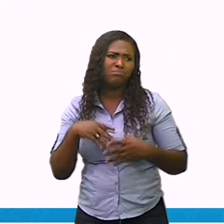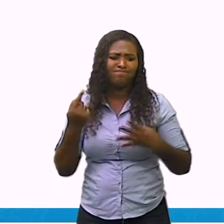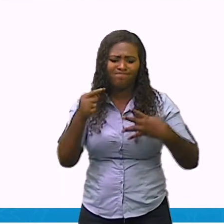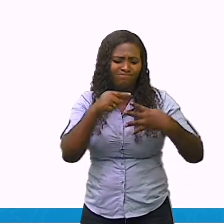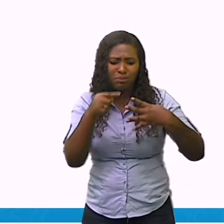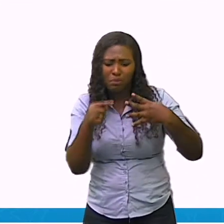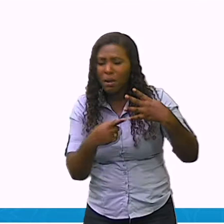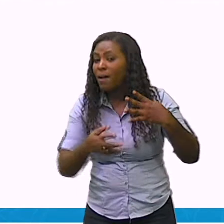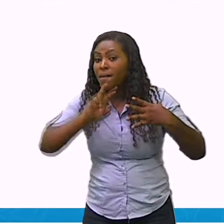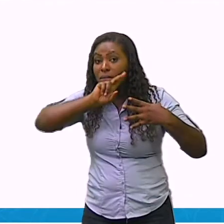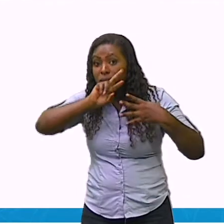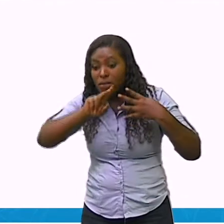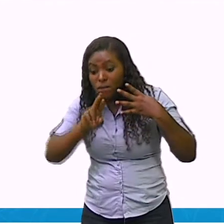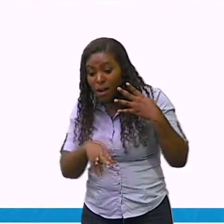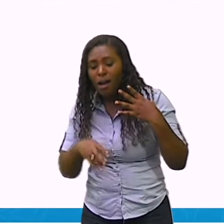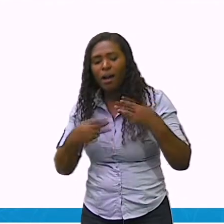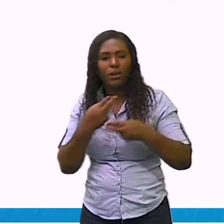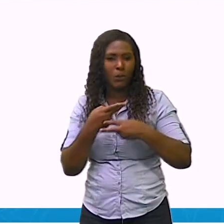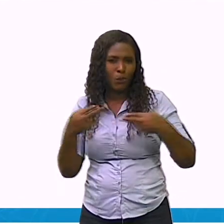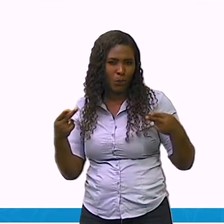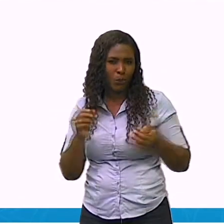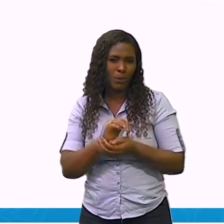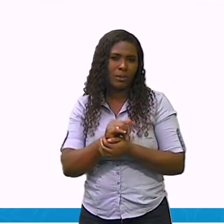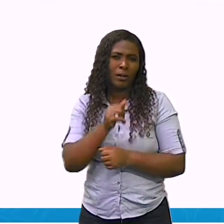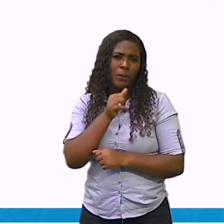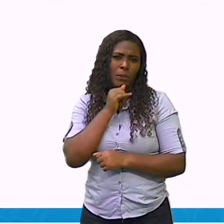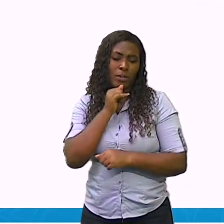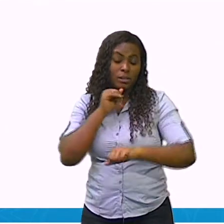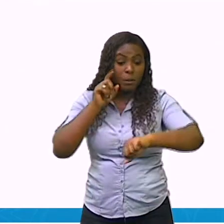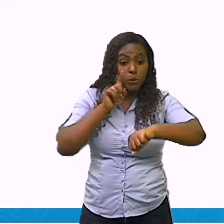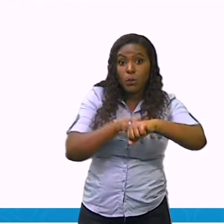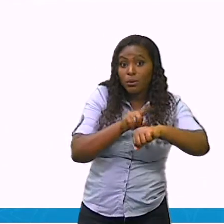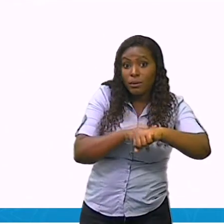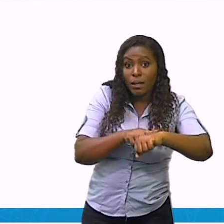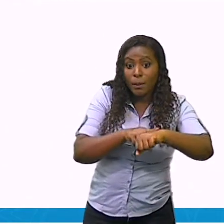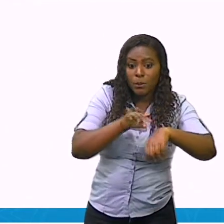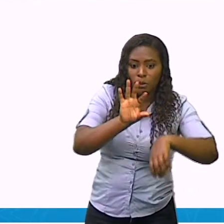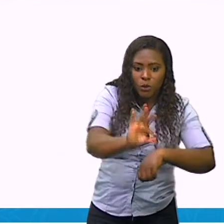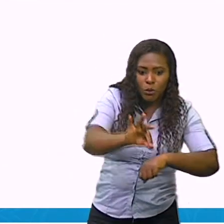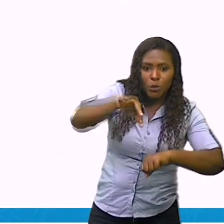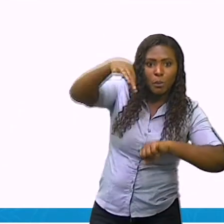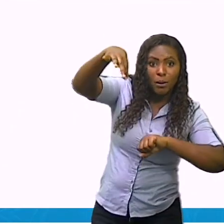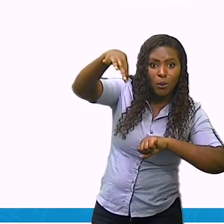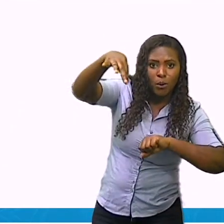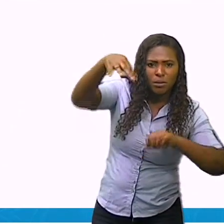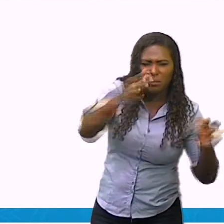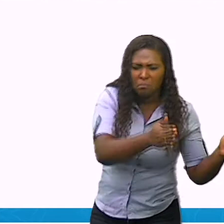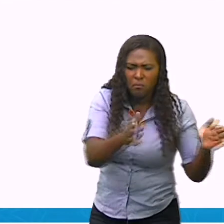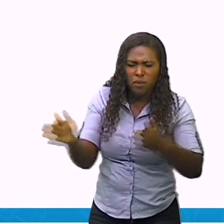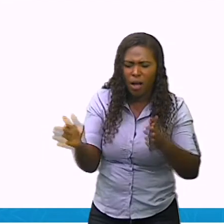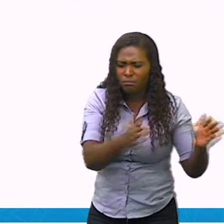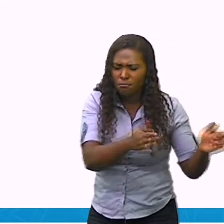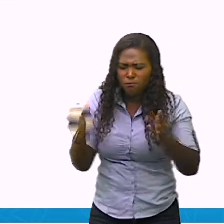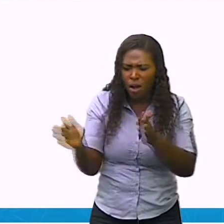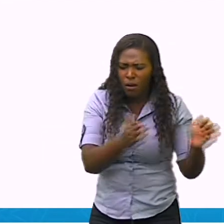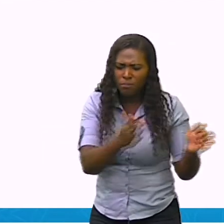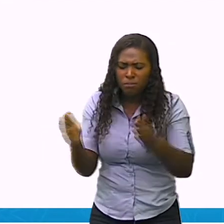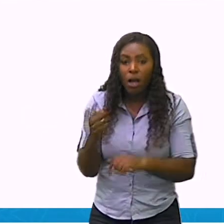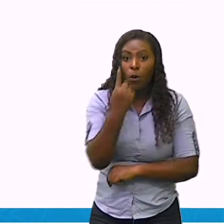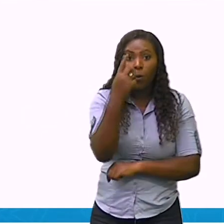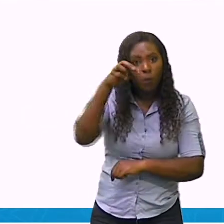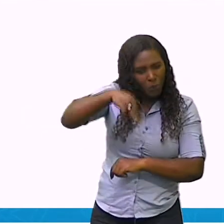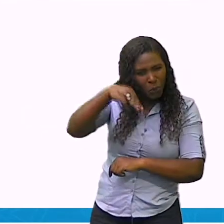exemplo anterior, que era o tempo e a quantidade de pacotes que eram embalados, eu posso